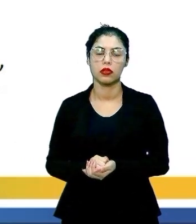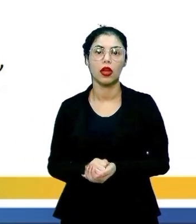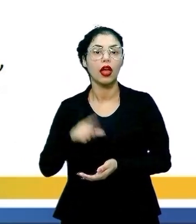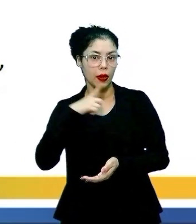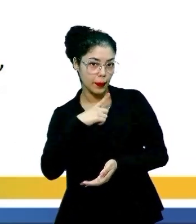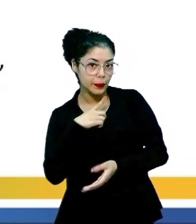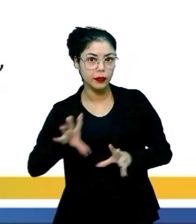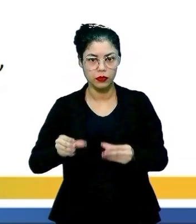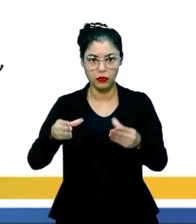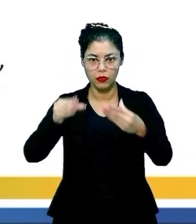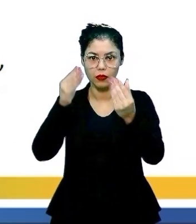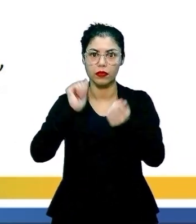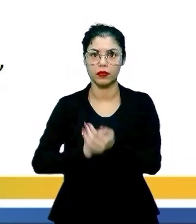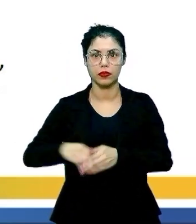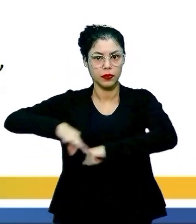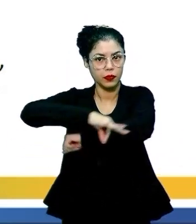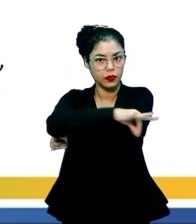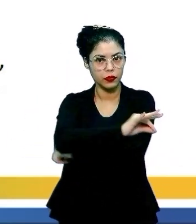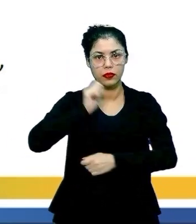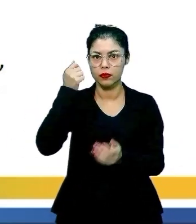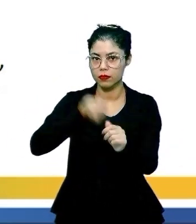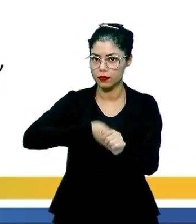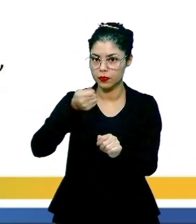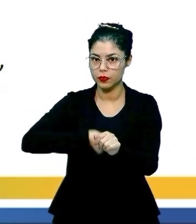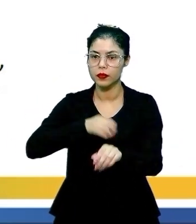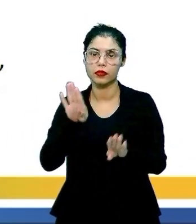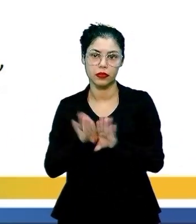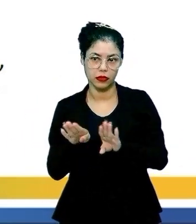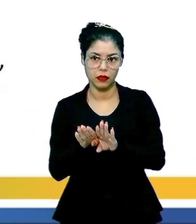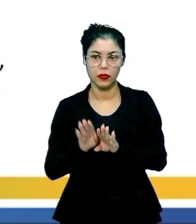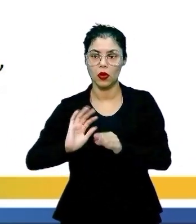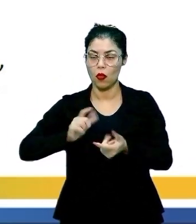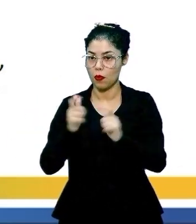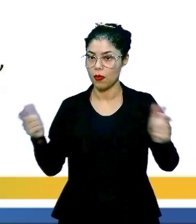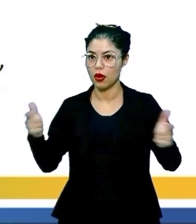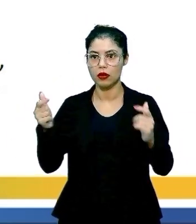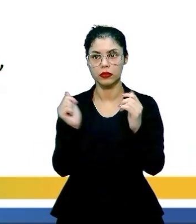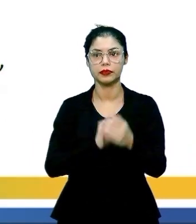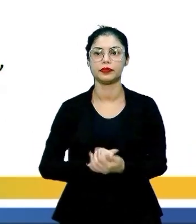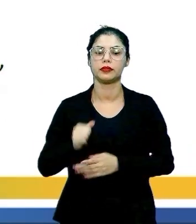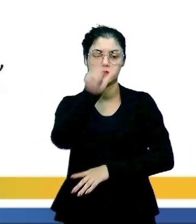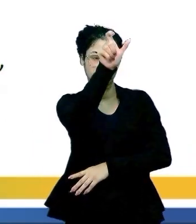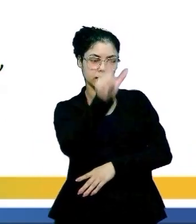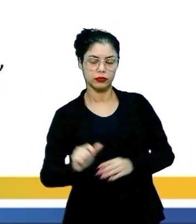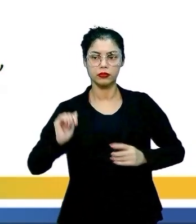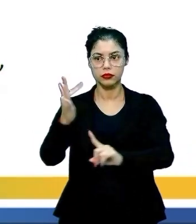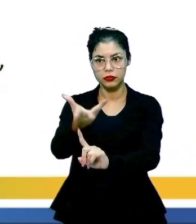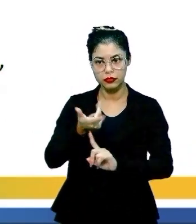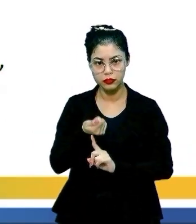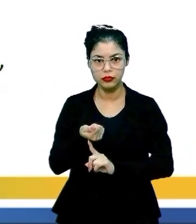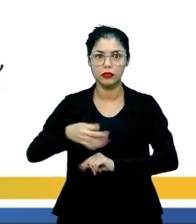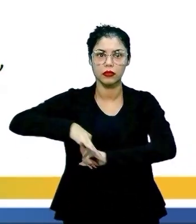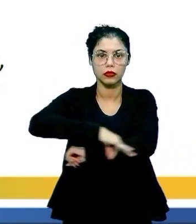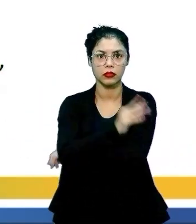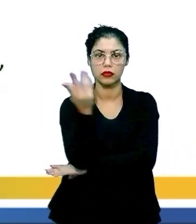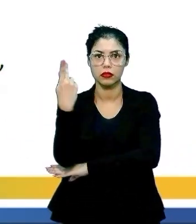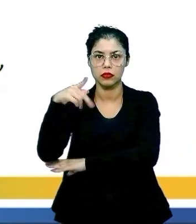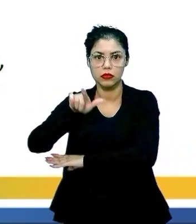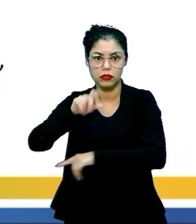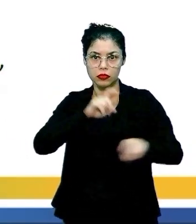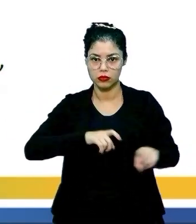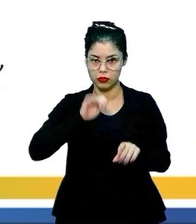Ele é escultor, entalhador, arquiteto, carpinteiro, considerado o maior artista e arquiteto do período